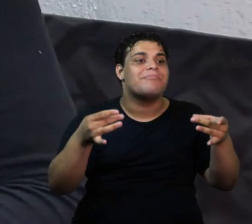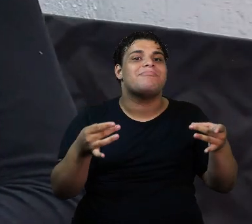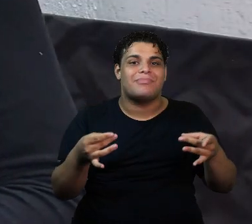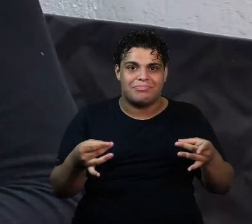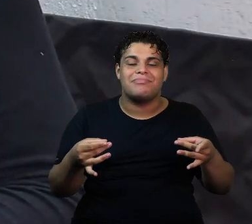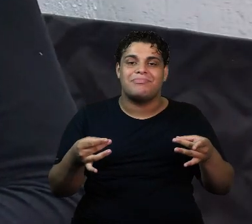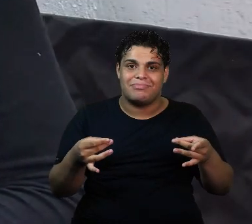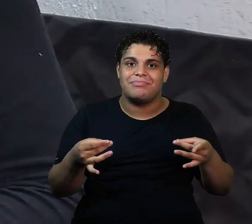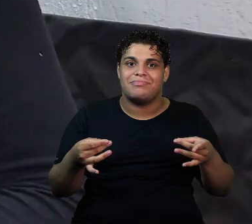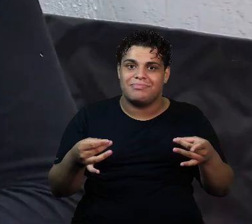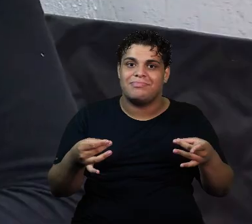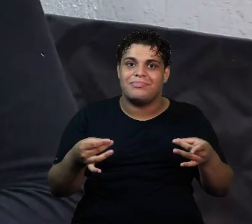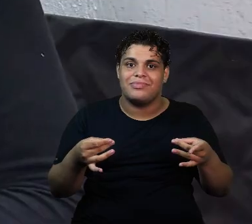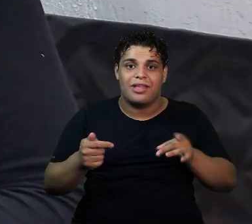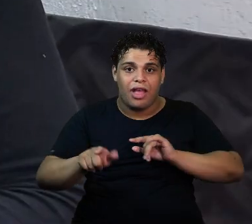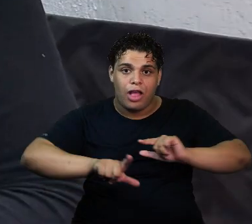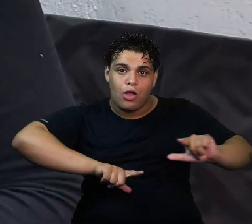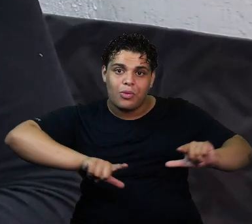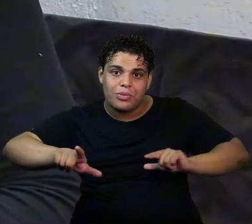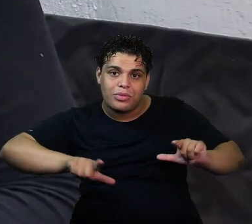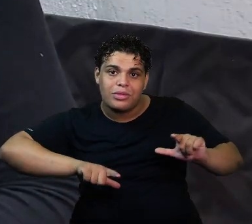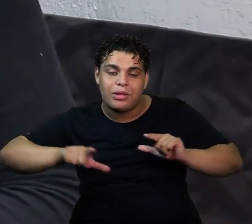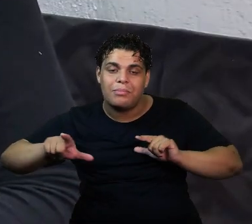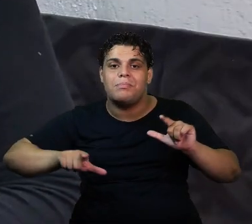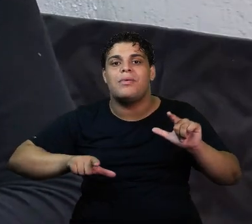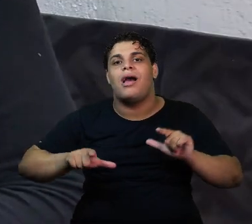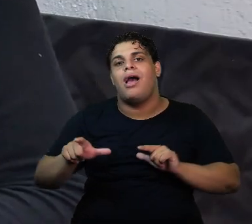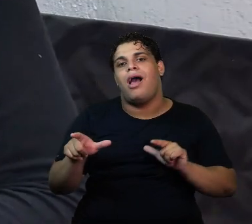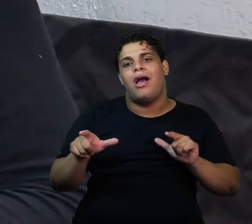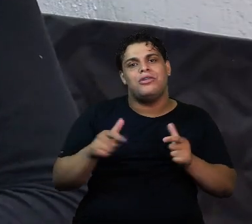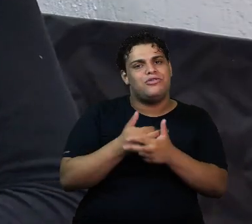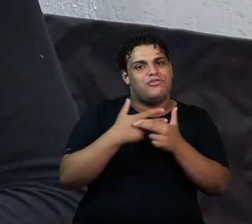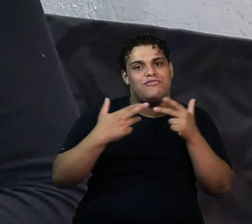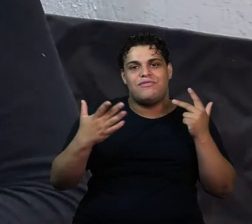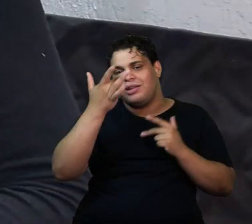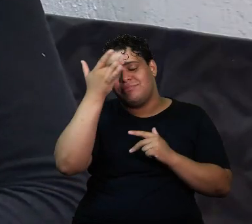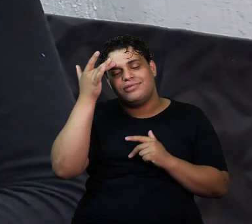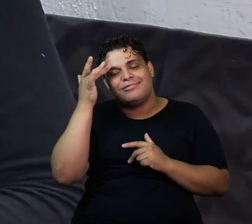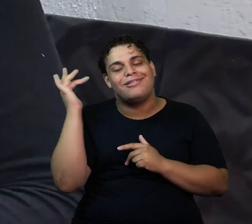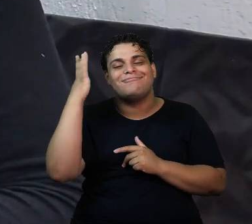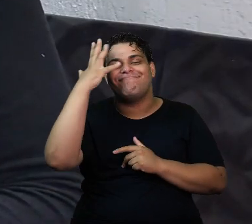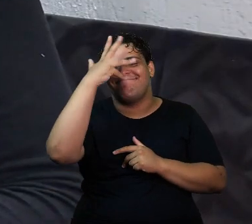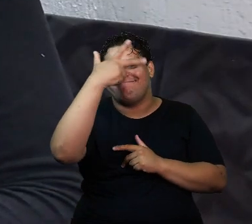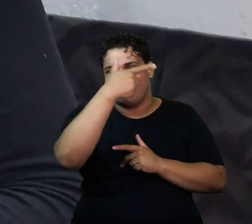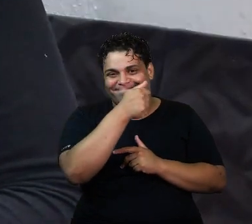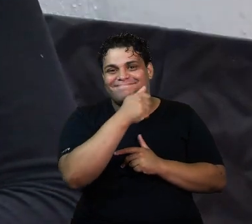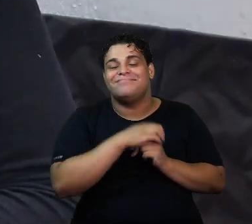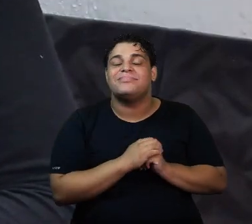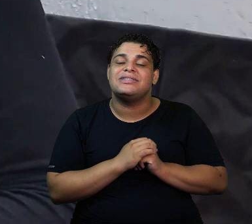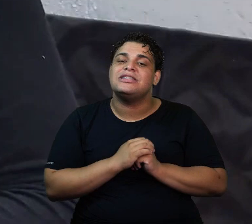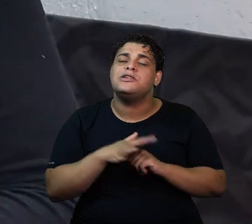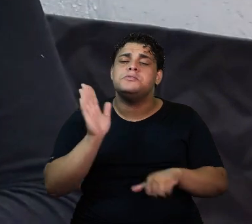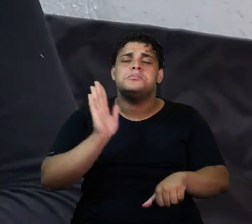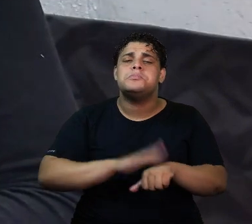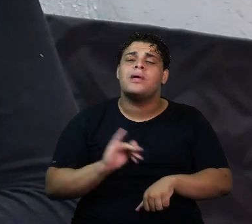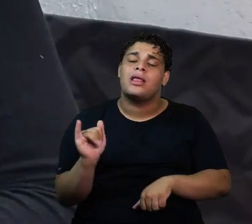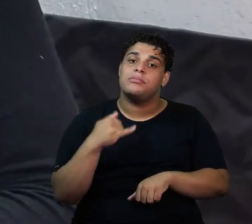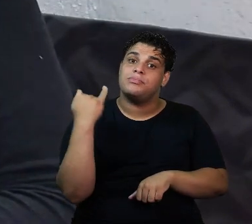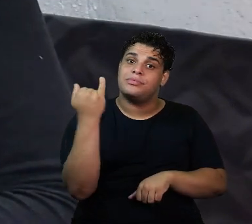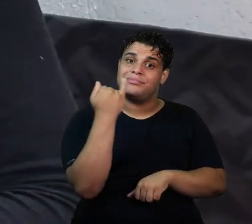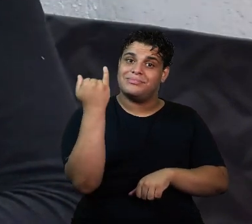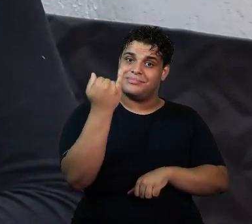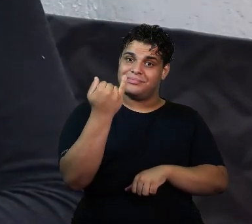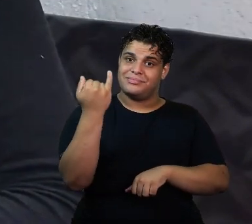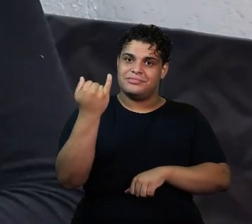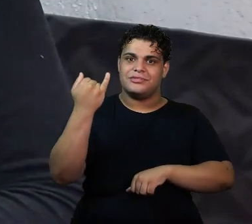personalidade. Isso tudo é um trabalho a muitas mãos e que está sendo muito bonito, né? E o principal é a gente